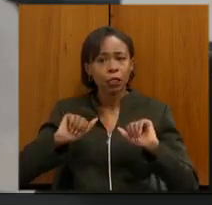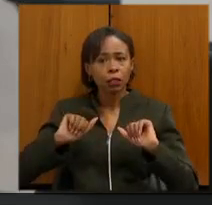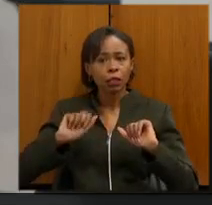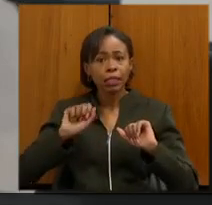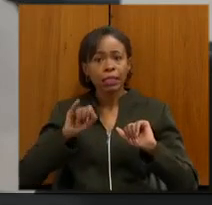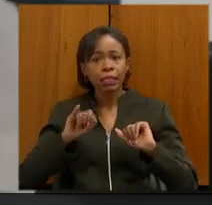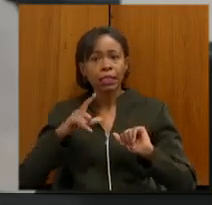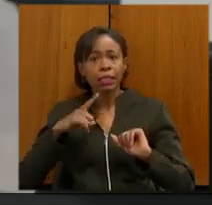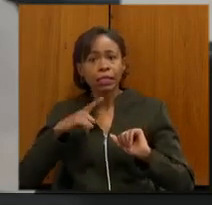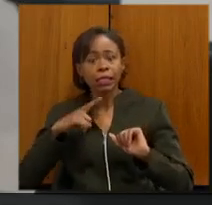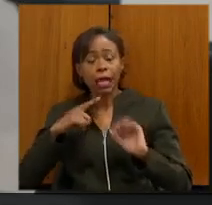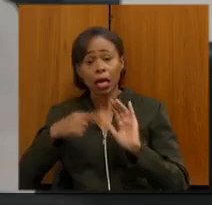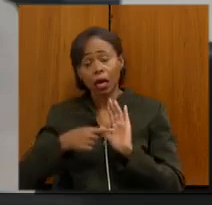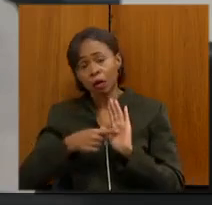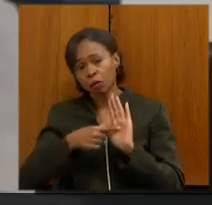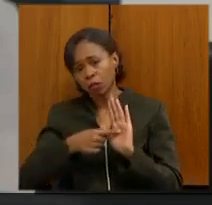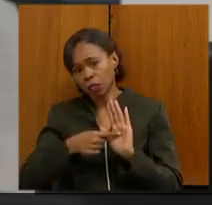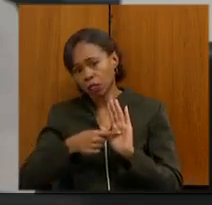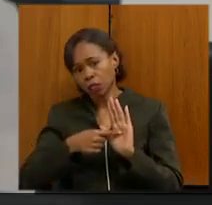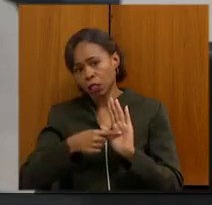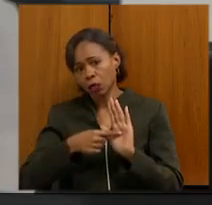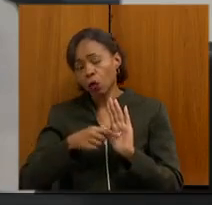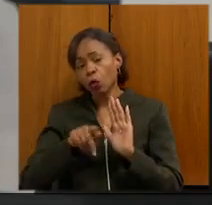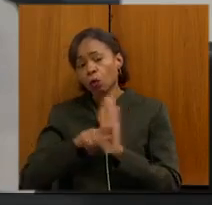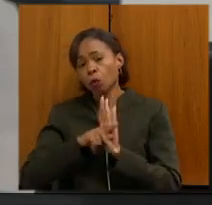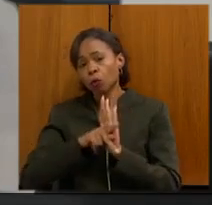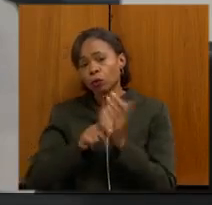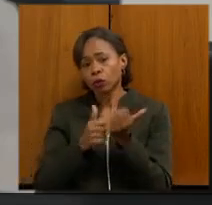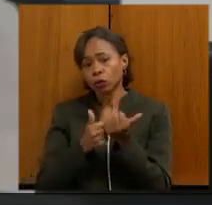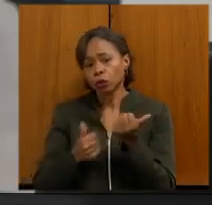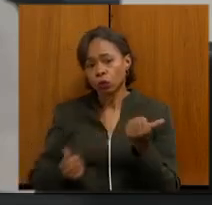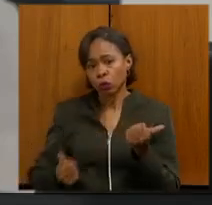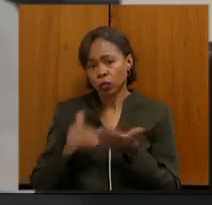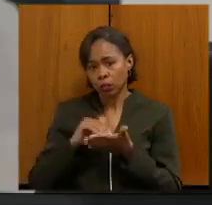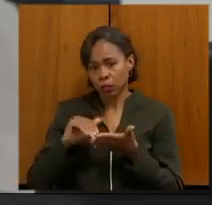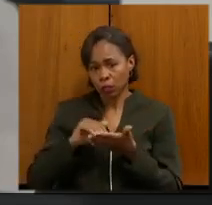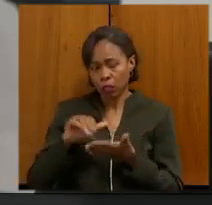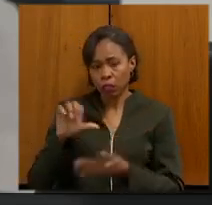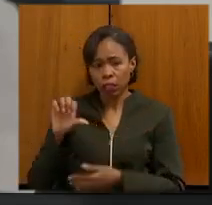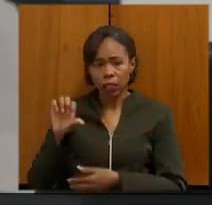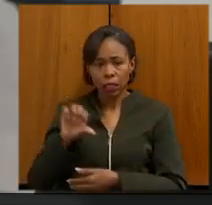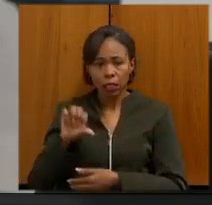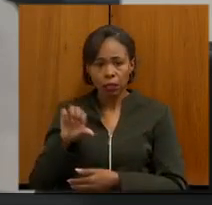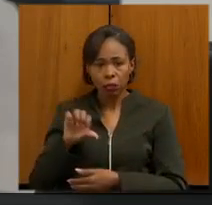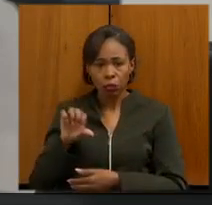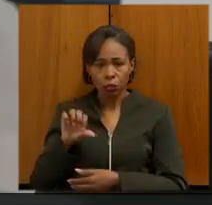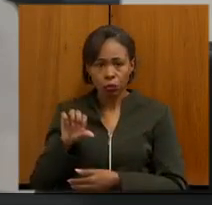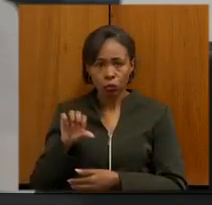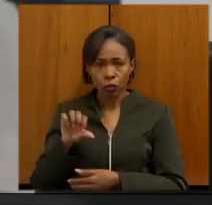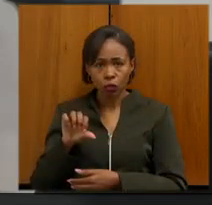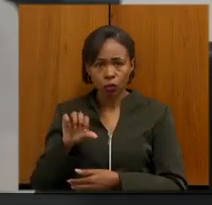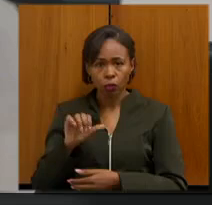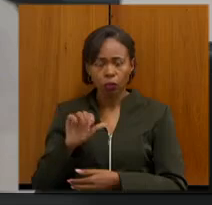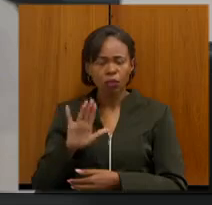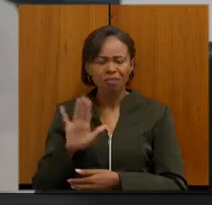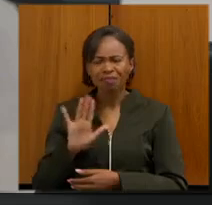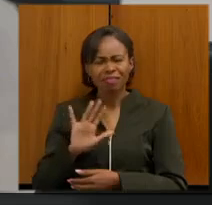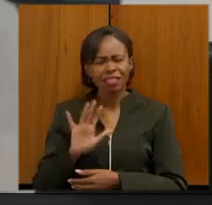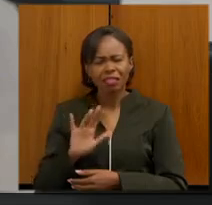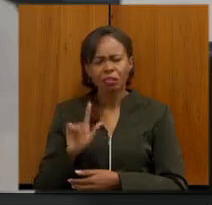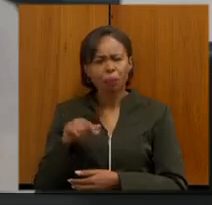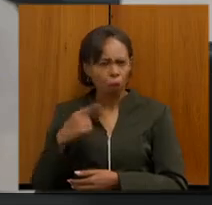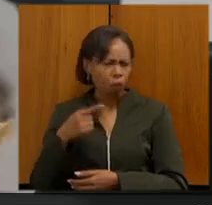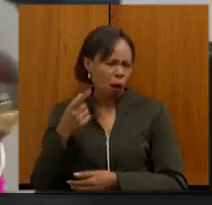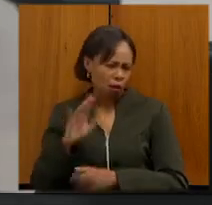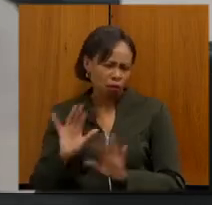fluxo de apresentação pela subsecretária na 9ª Região não é depois a